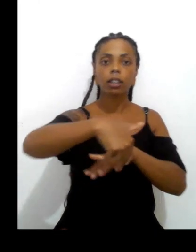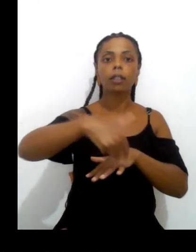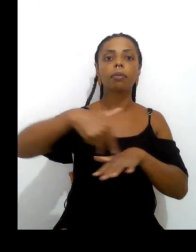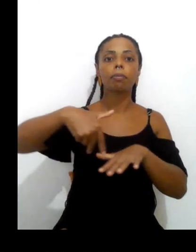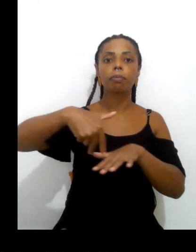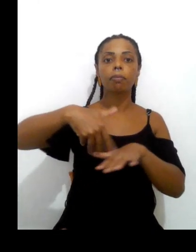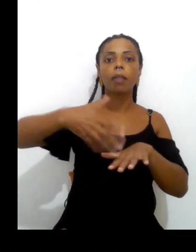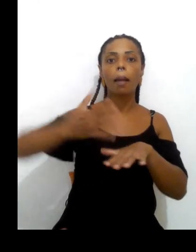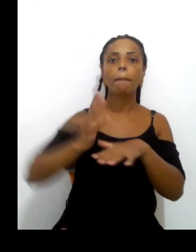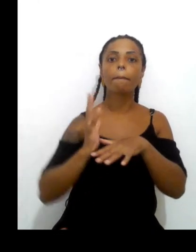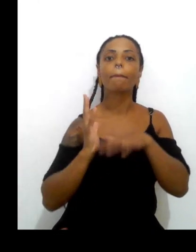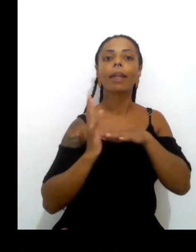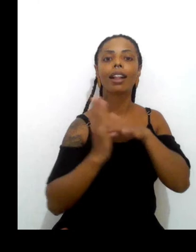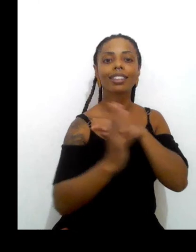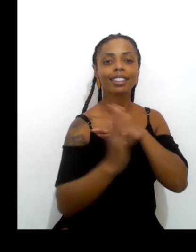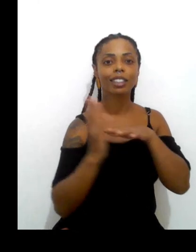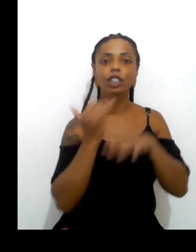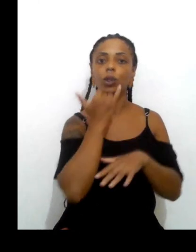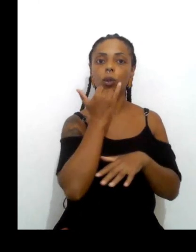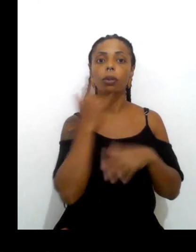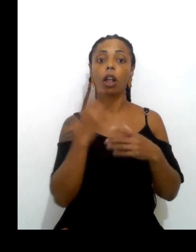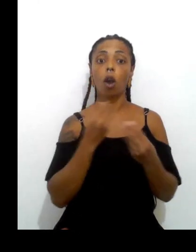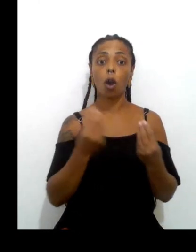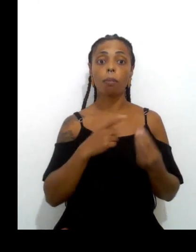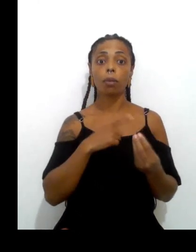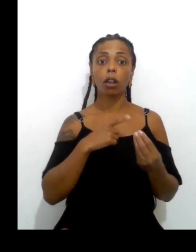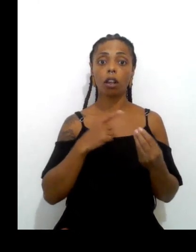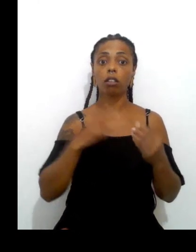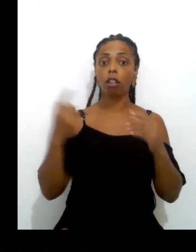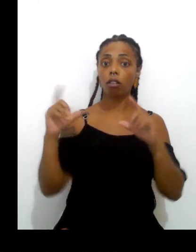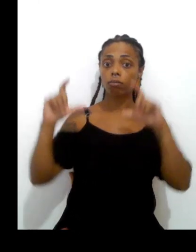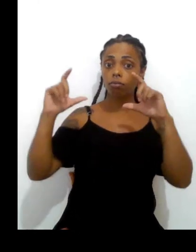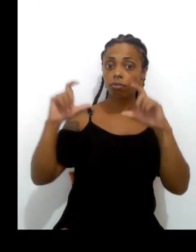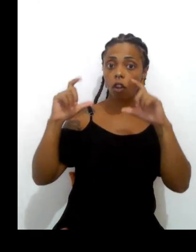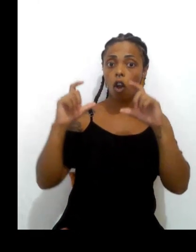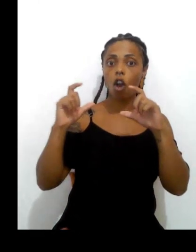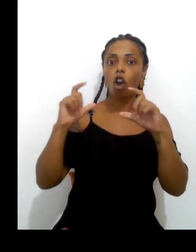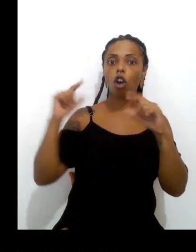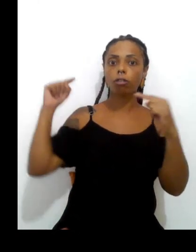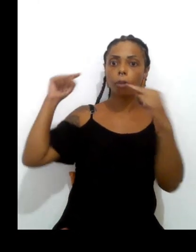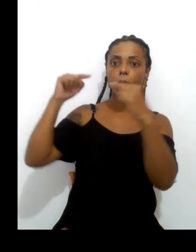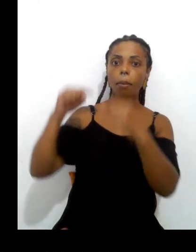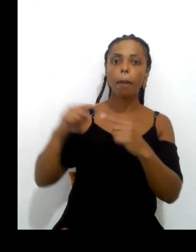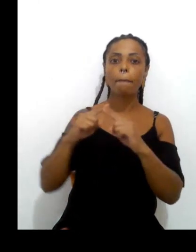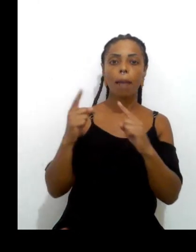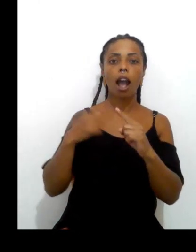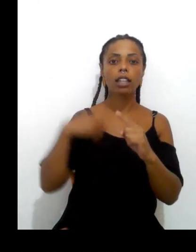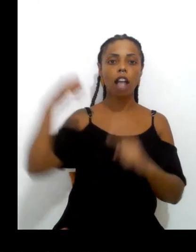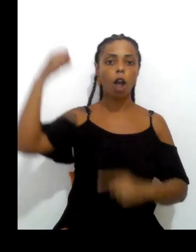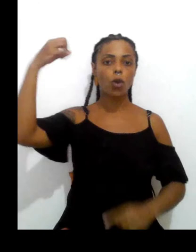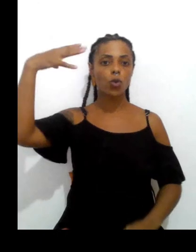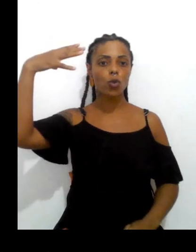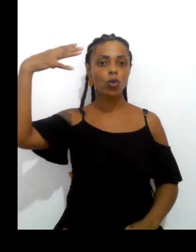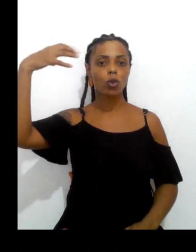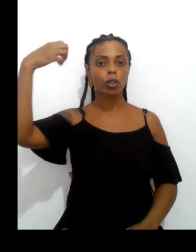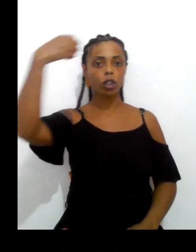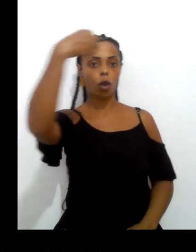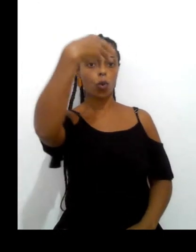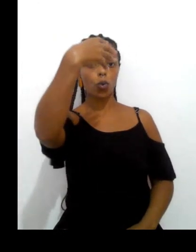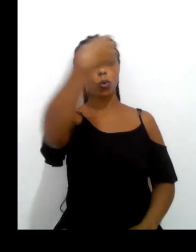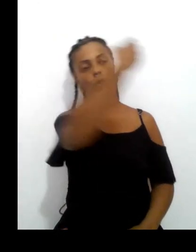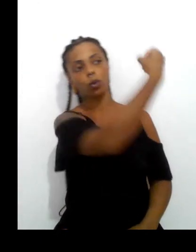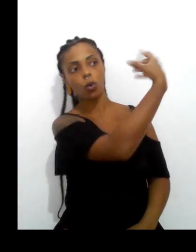automáticas de foto embora a iluminação lateral indique que a foto foi tirada num estúdio